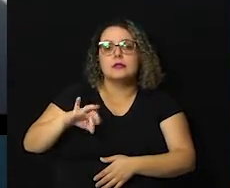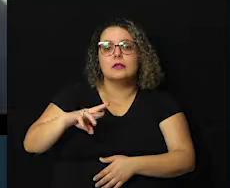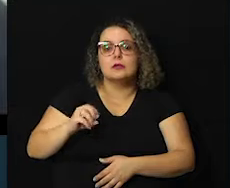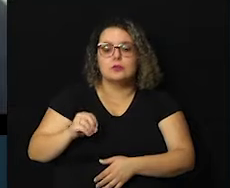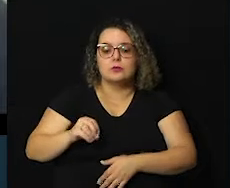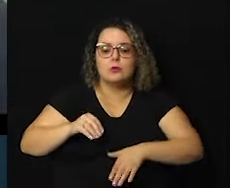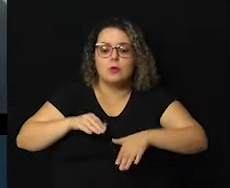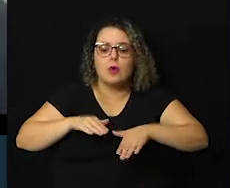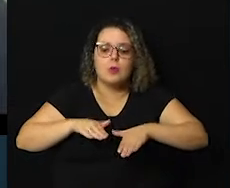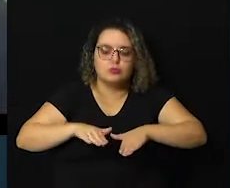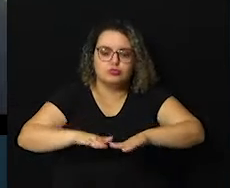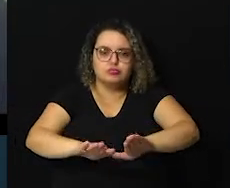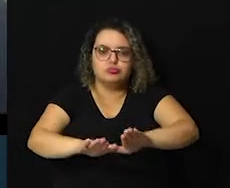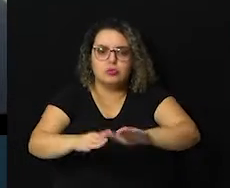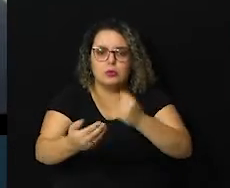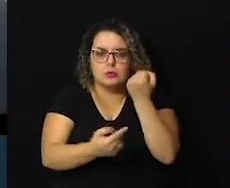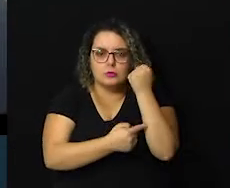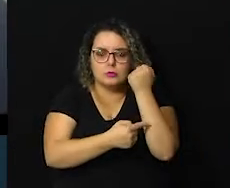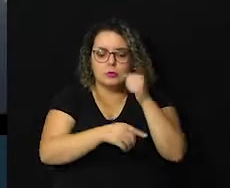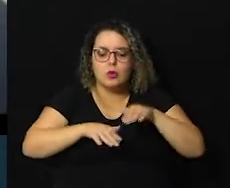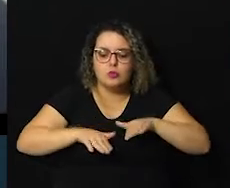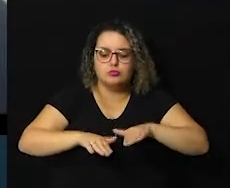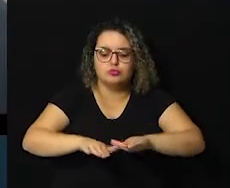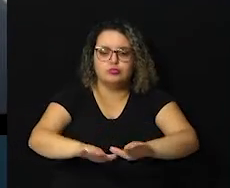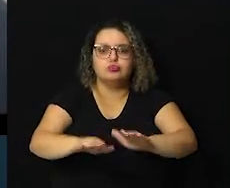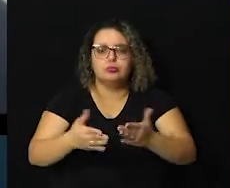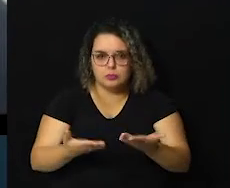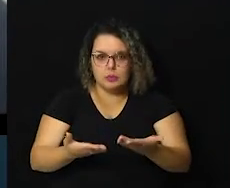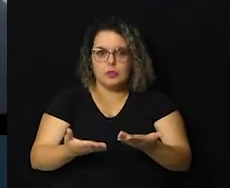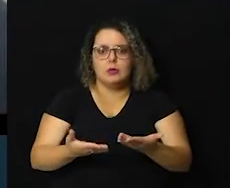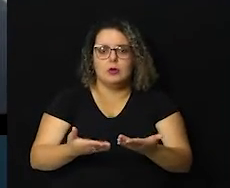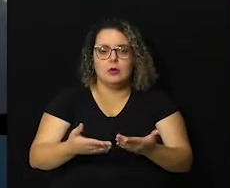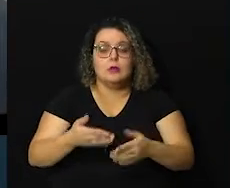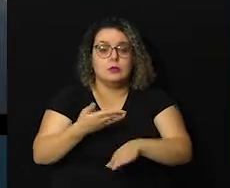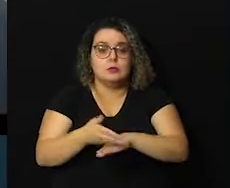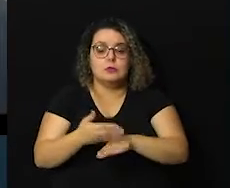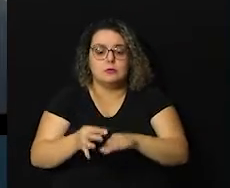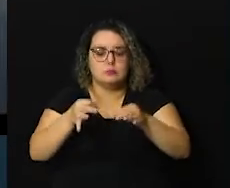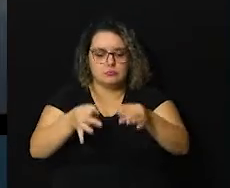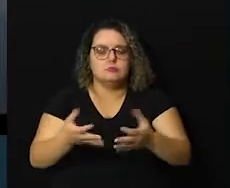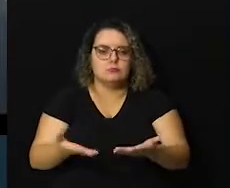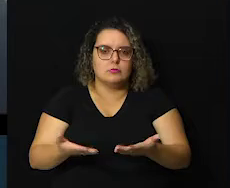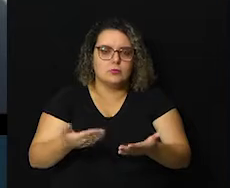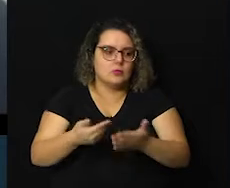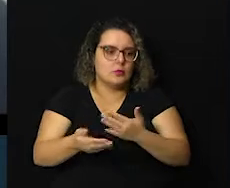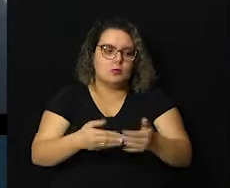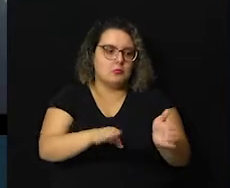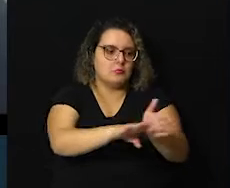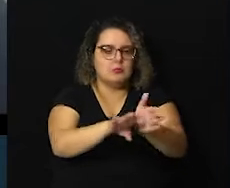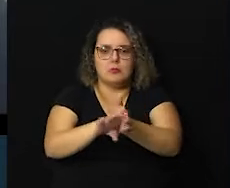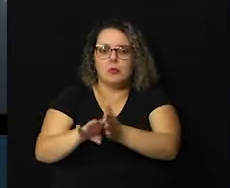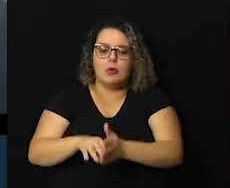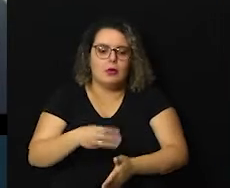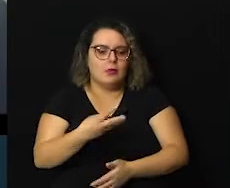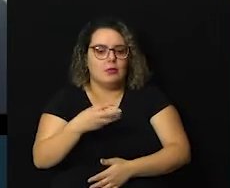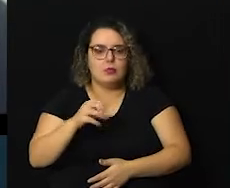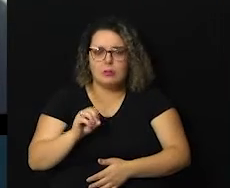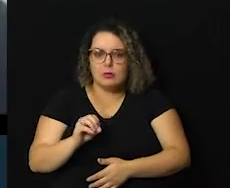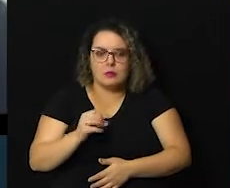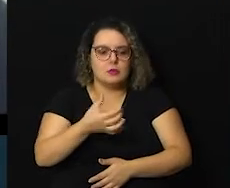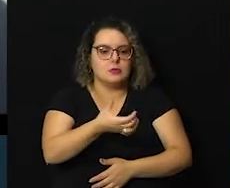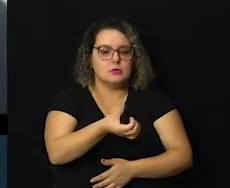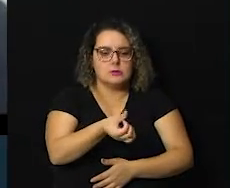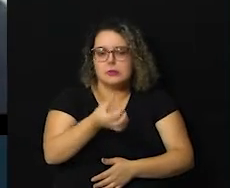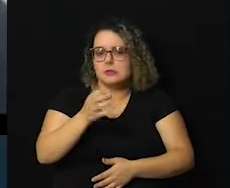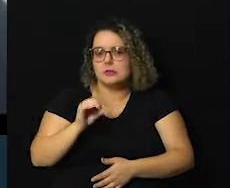junto com a gente então até a Marcenaria agente executa nesse prazo que é um hoje Se você chegar em qualquer Marcenaria Eles vão